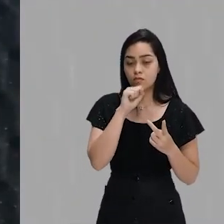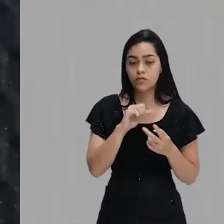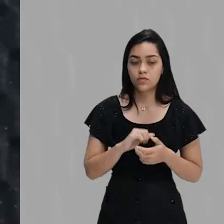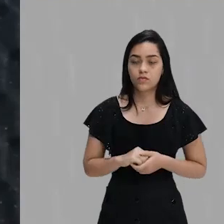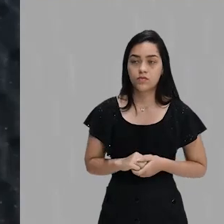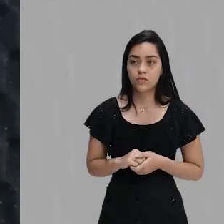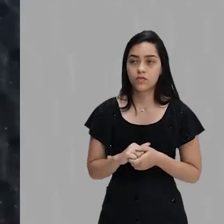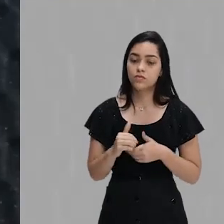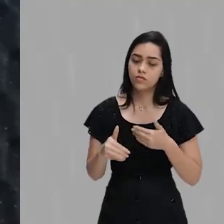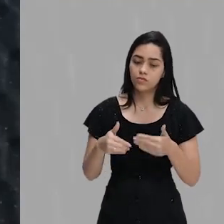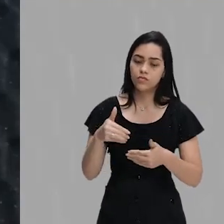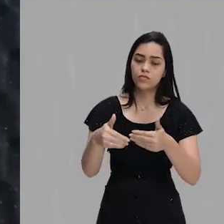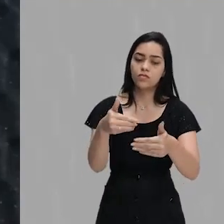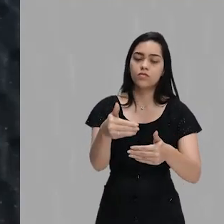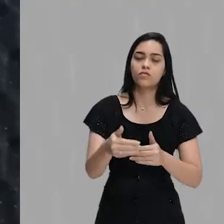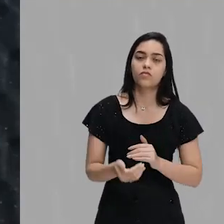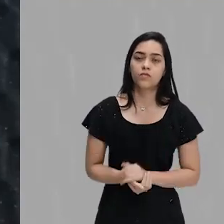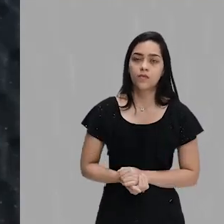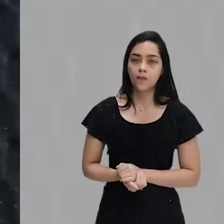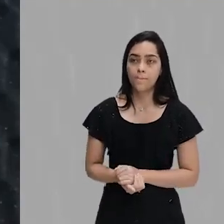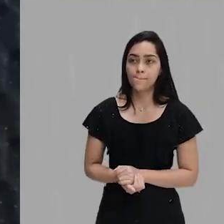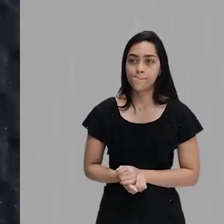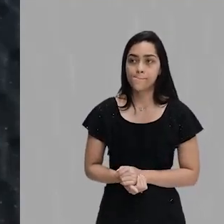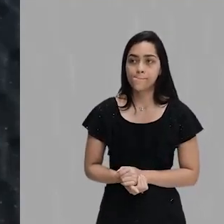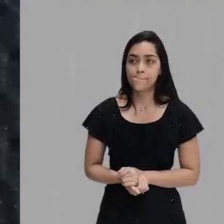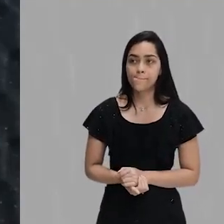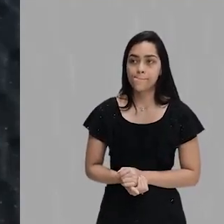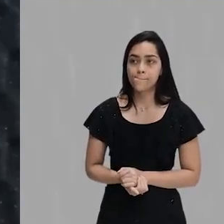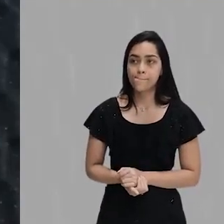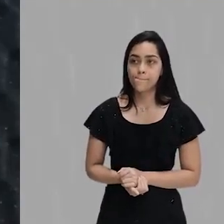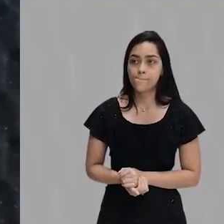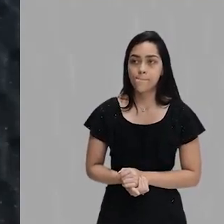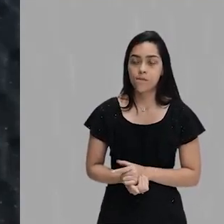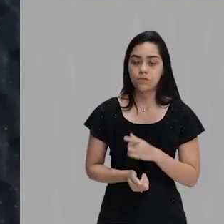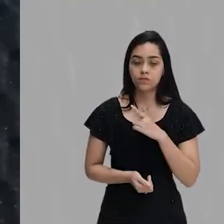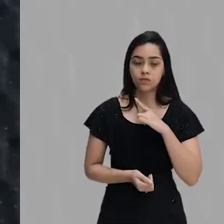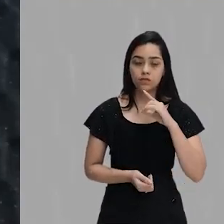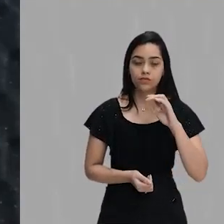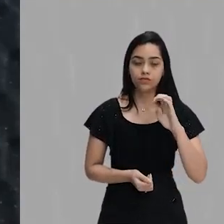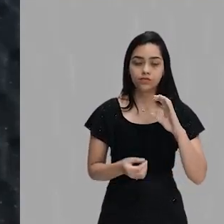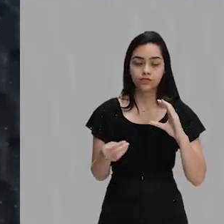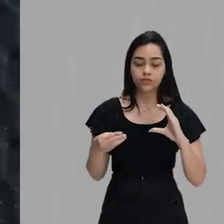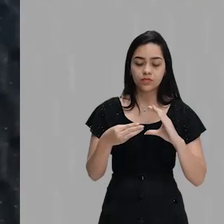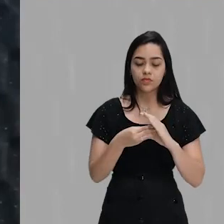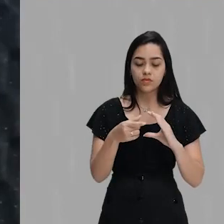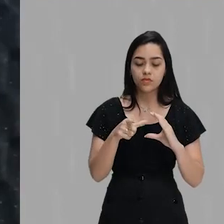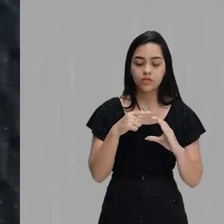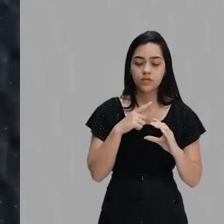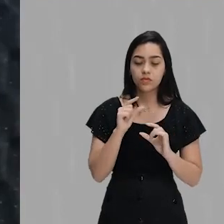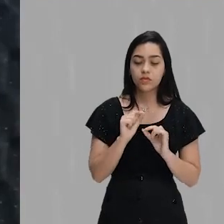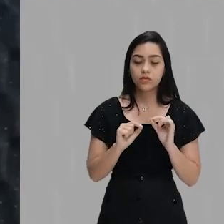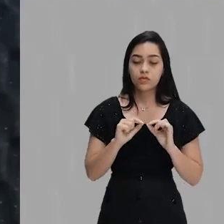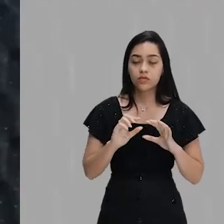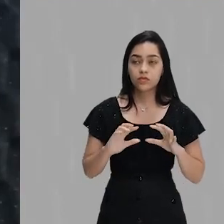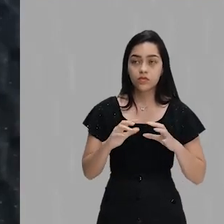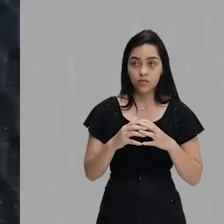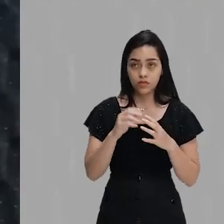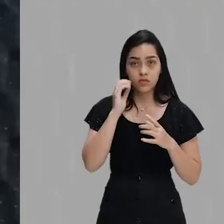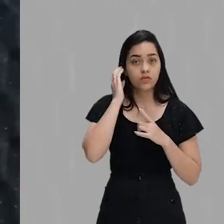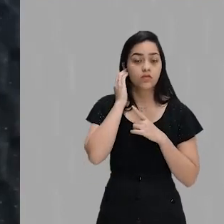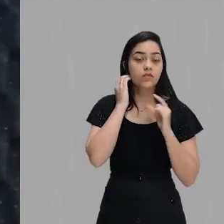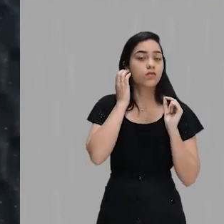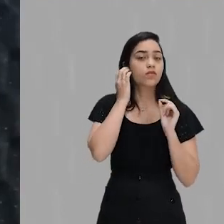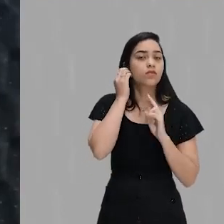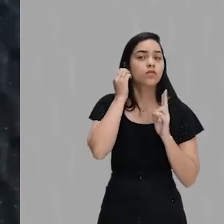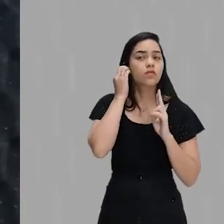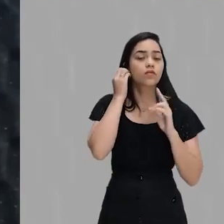da mãe. E assim sucessivamente. As células, elas possuem um conjunto cromossômico que forma o que a